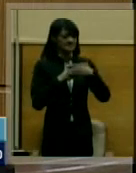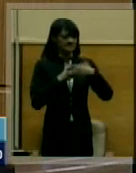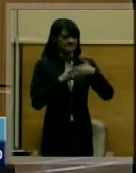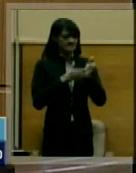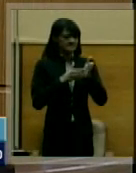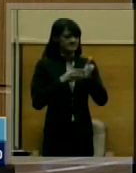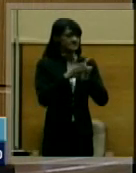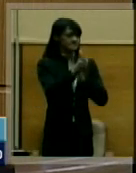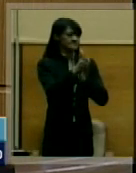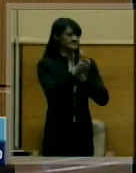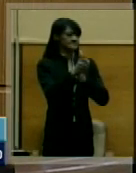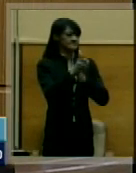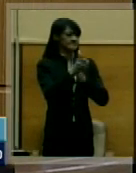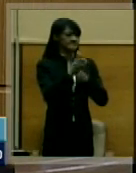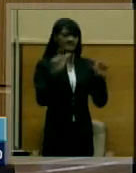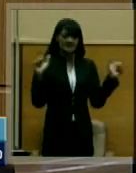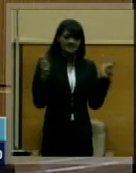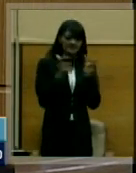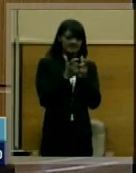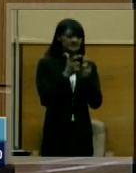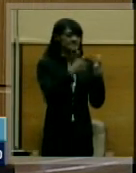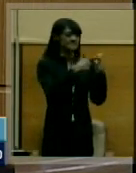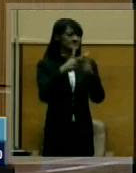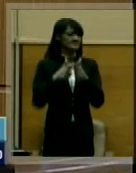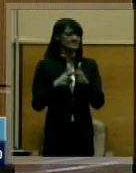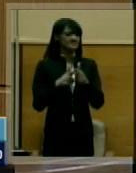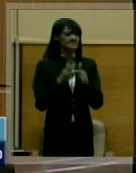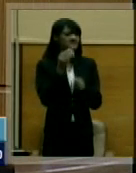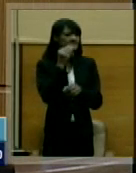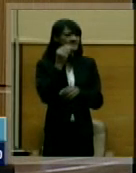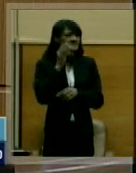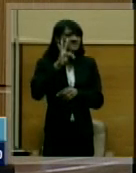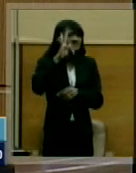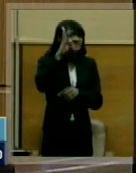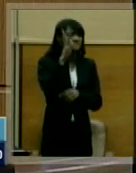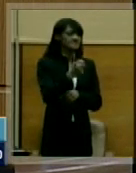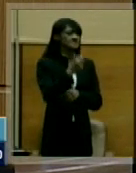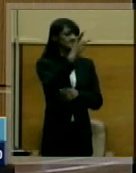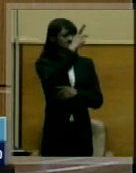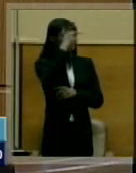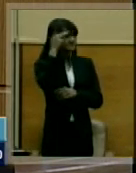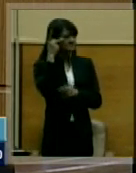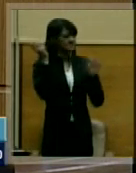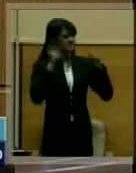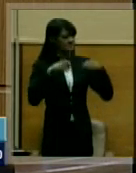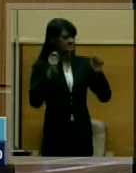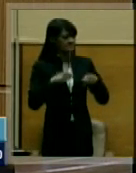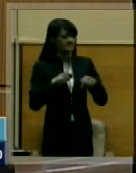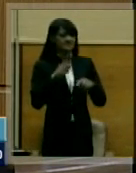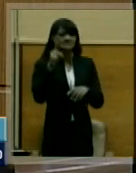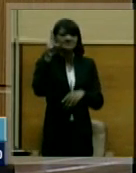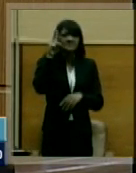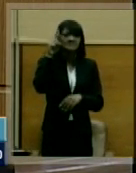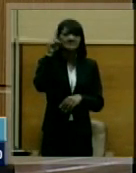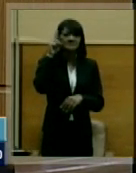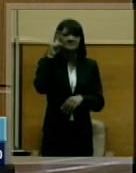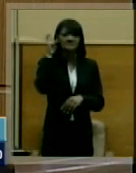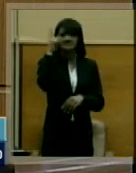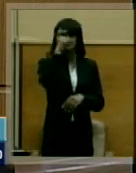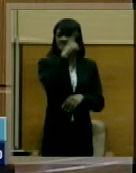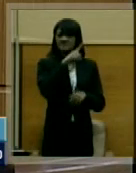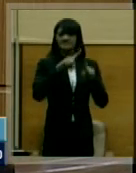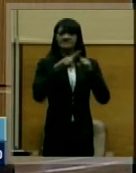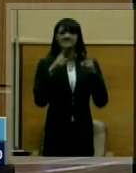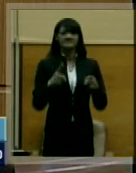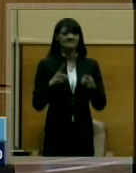na equalização de oportunidades a todos que enfrentam, além das dificuldades do dia a dia de todos, dificuldades específicas